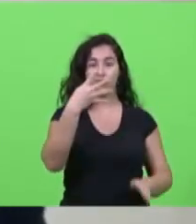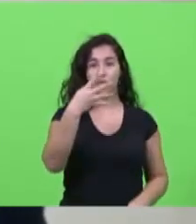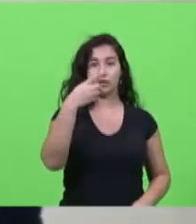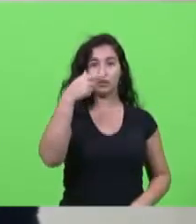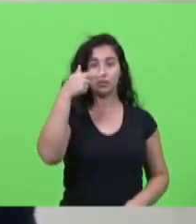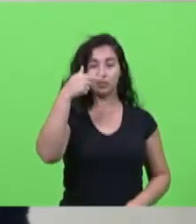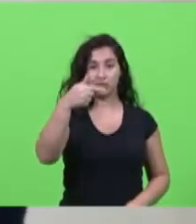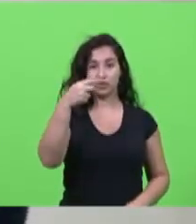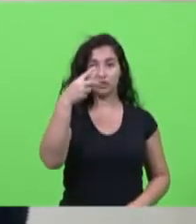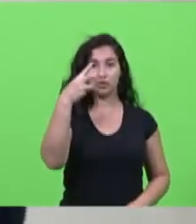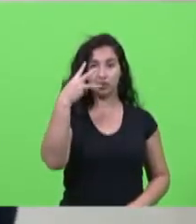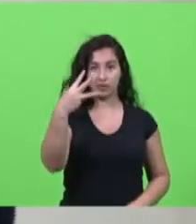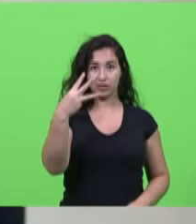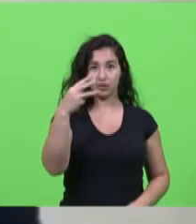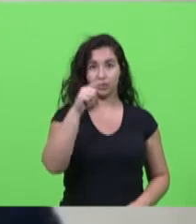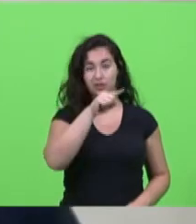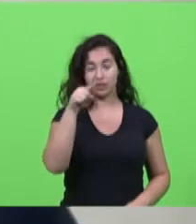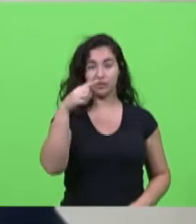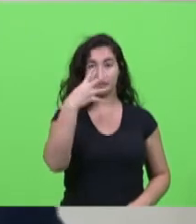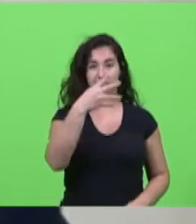a 477.